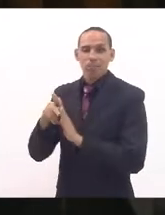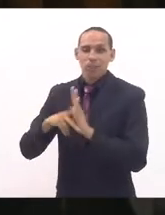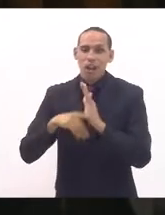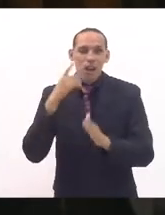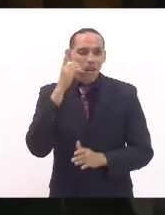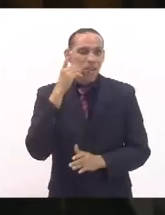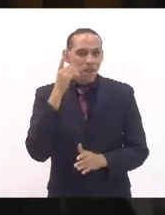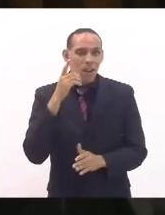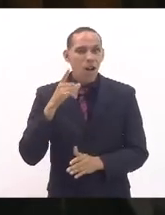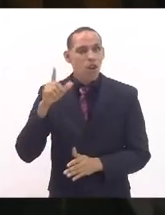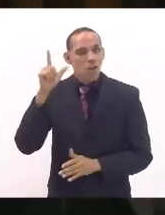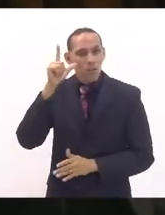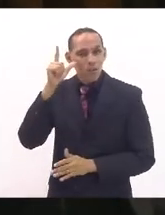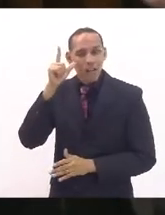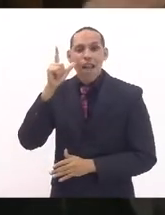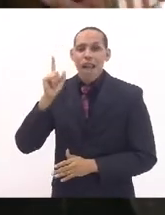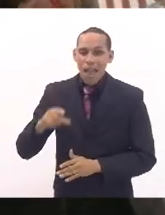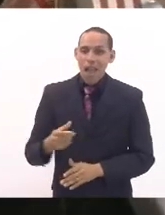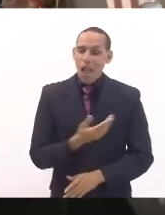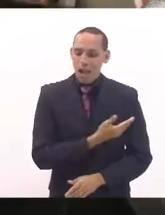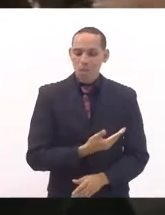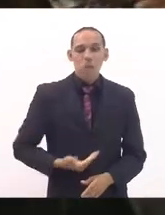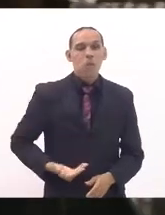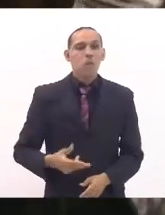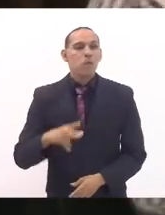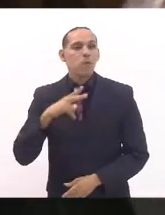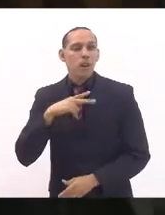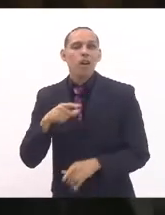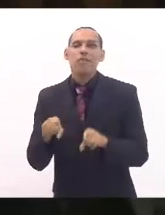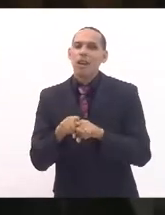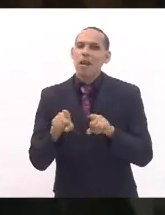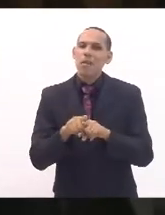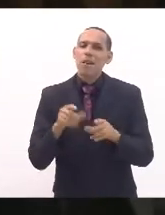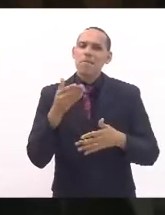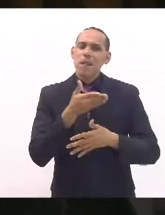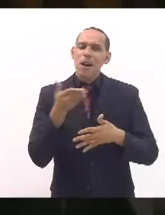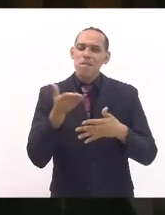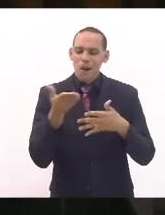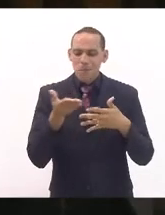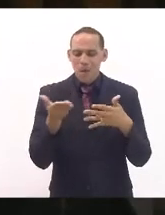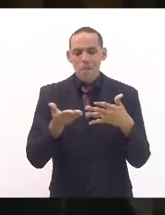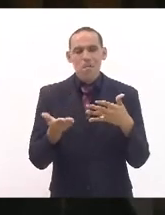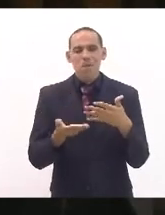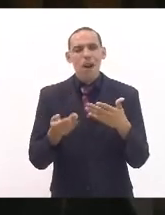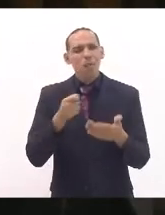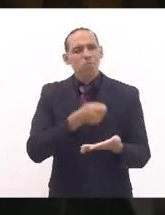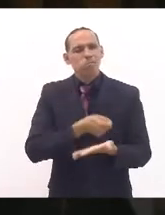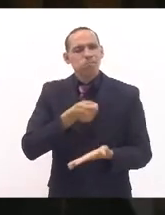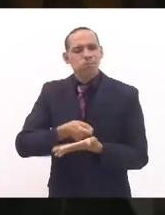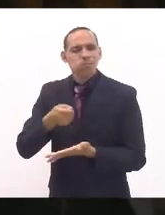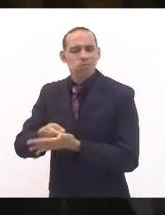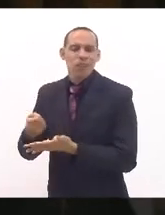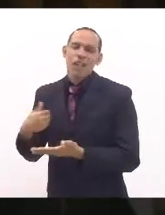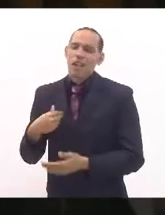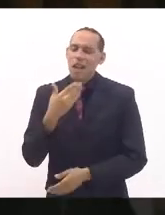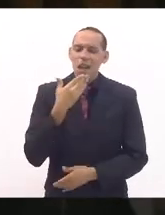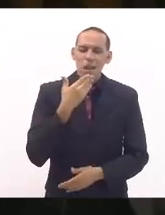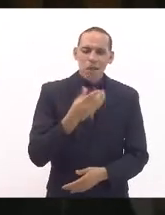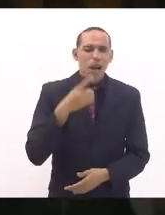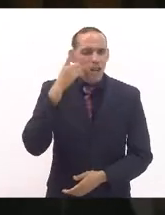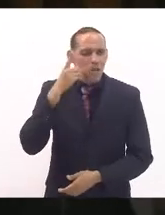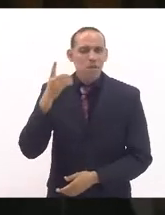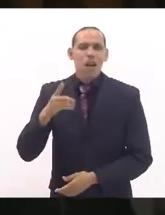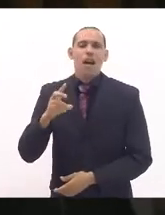sobre a educação pública e privada, estabelecendo parâmetros, e eu quero, inclusive, pedir para o deputado Rodrigo Amorim,